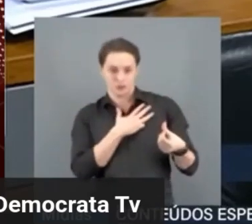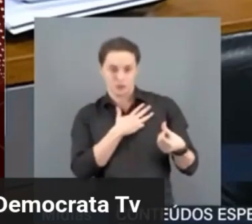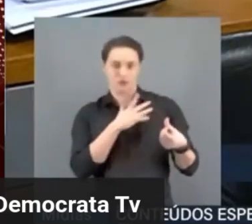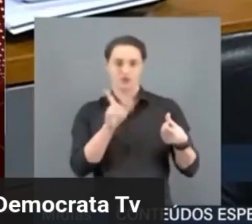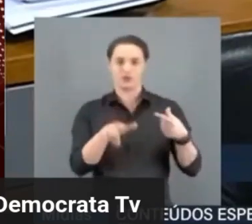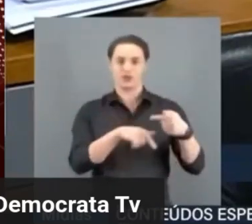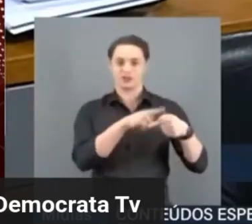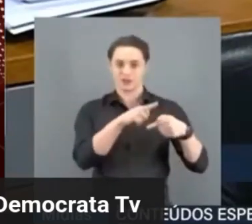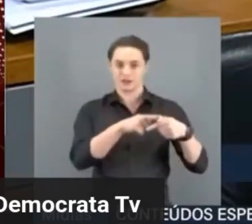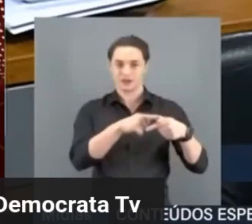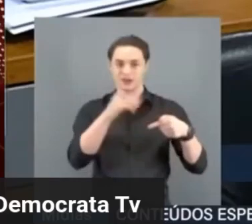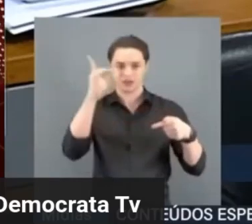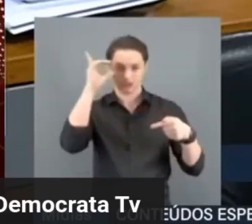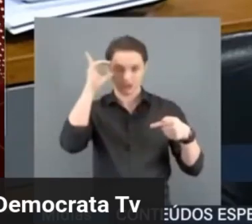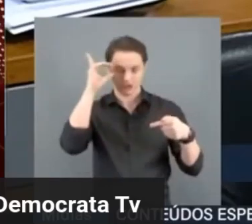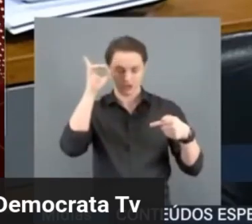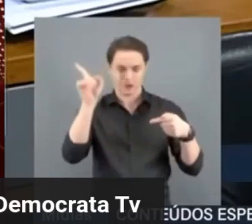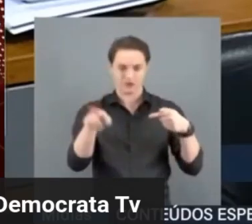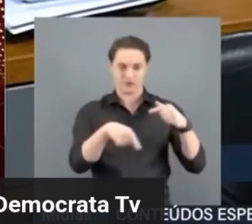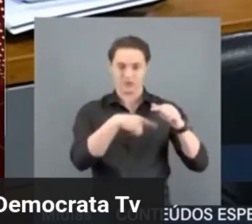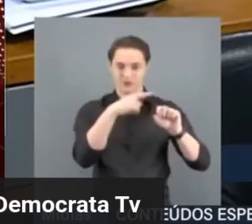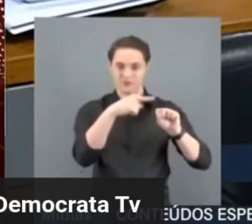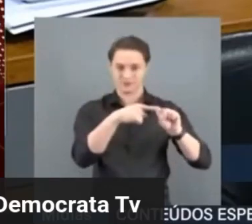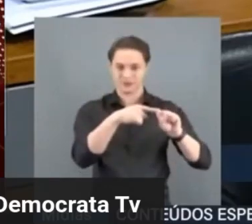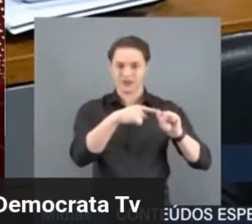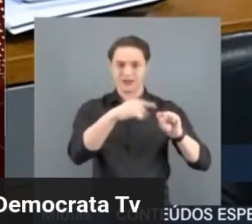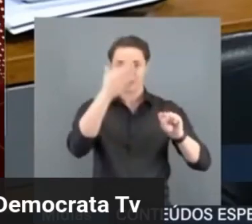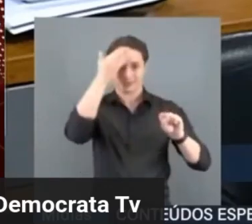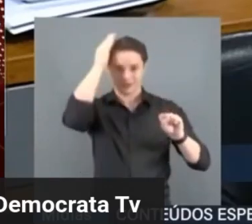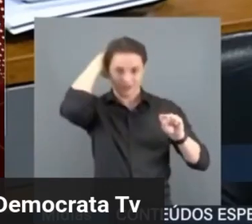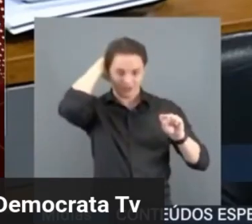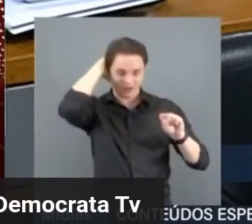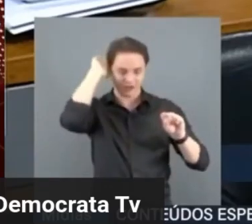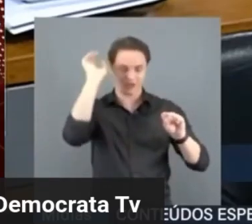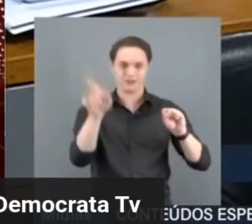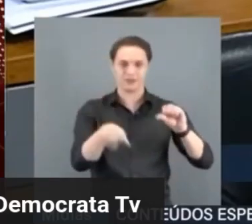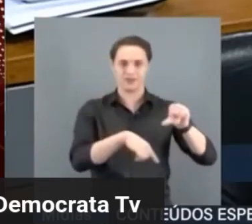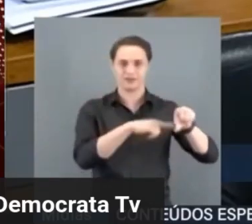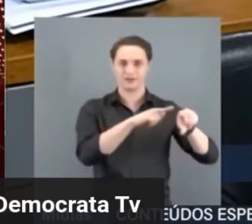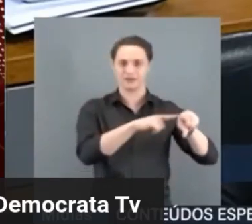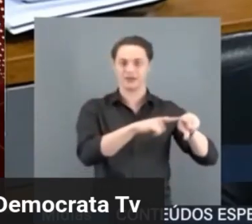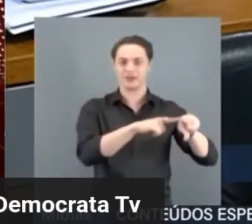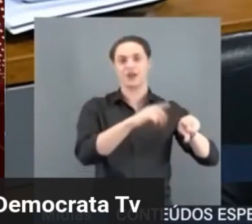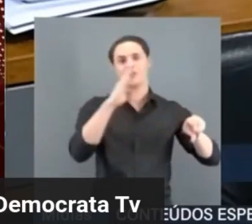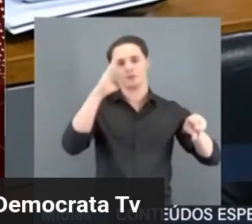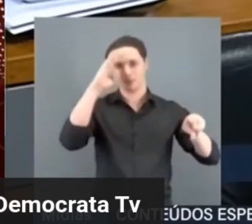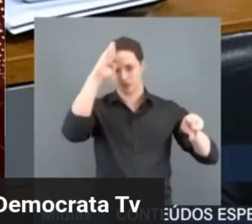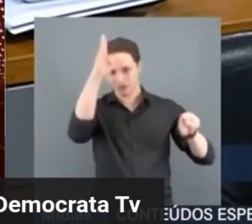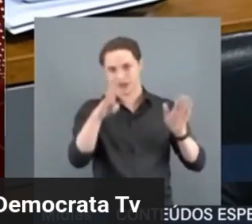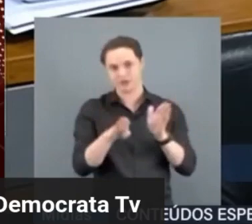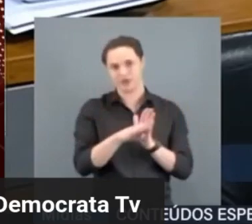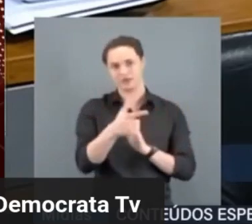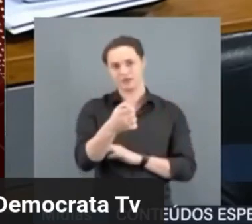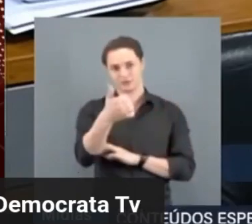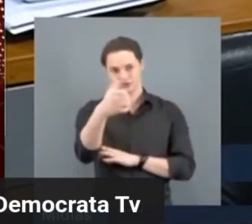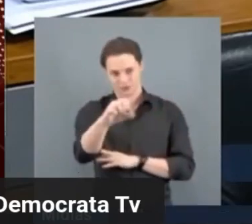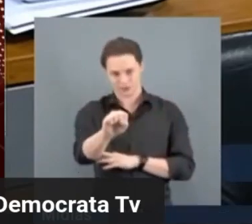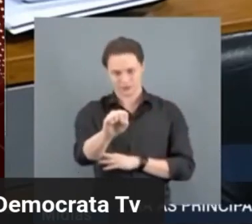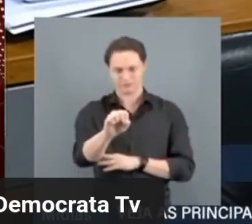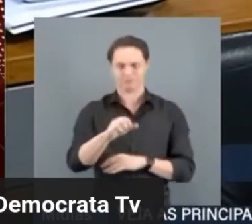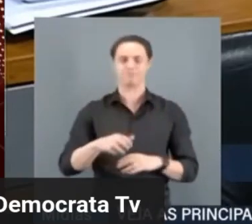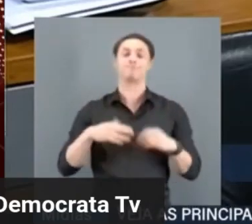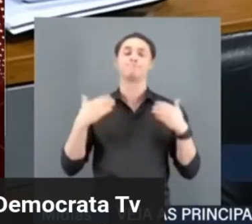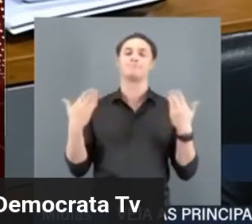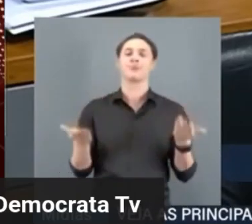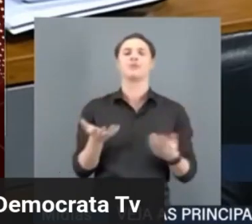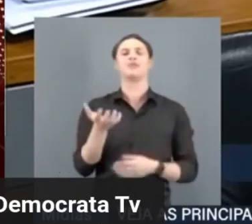Dilma, Michel Temer, e aí chegamos em 2018. Gostaria de saber do